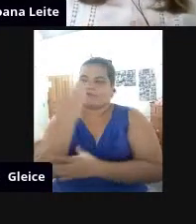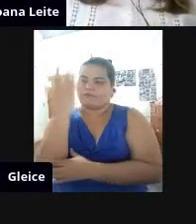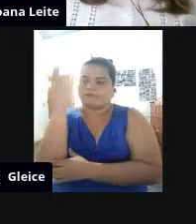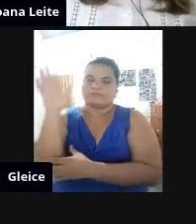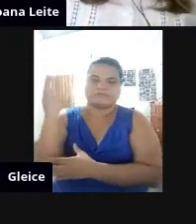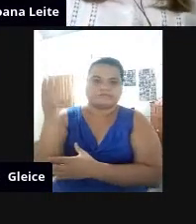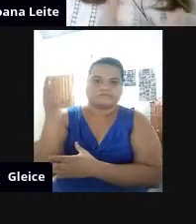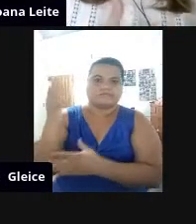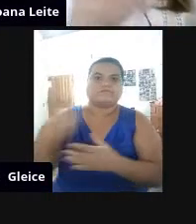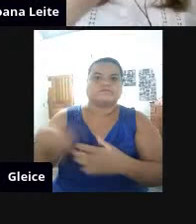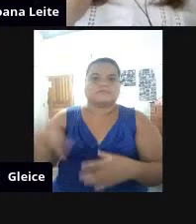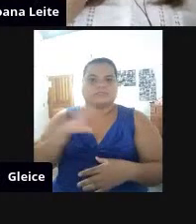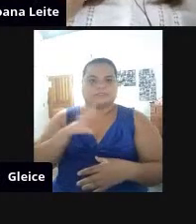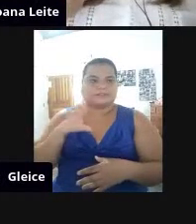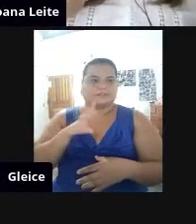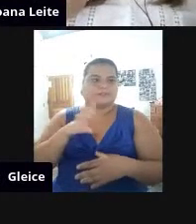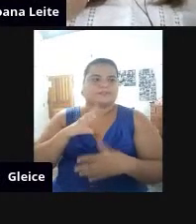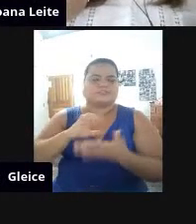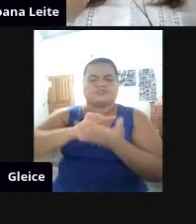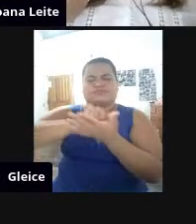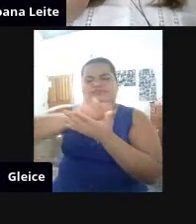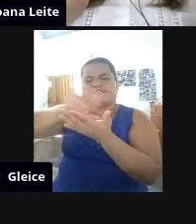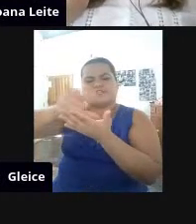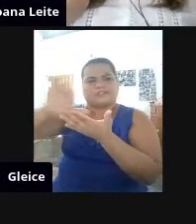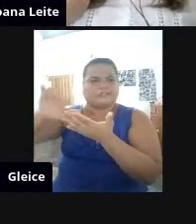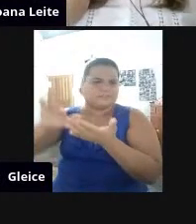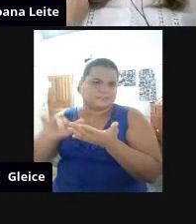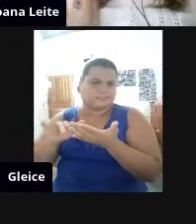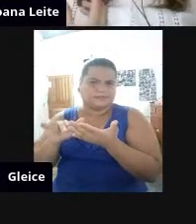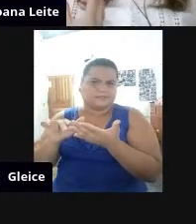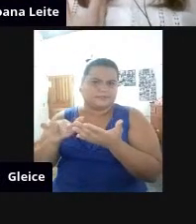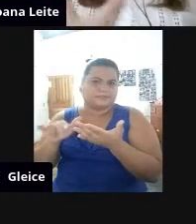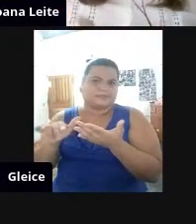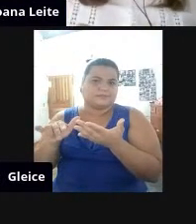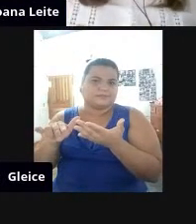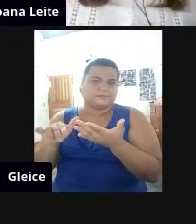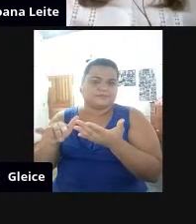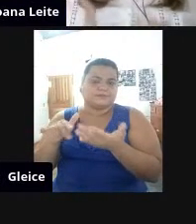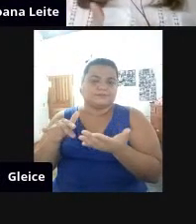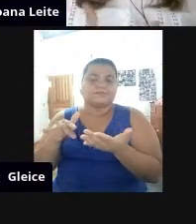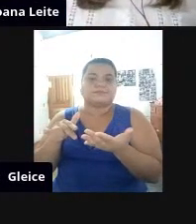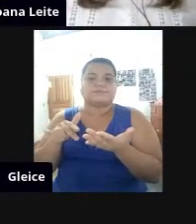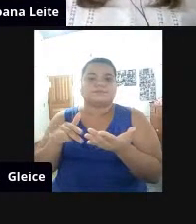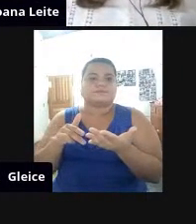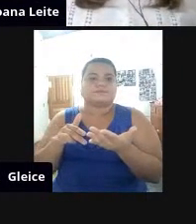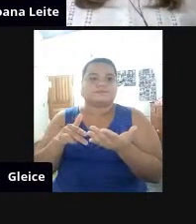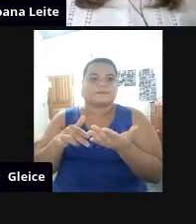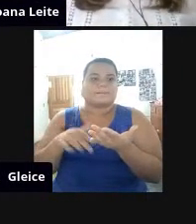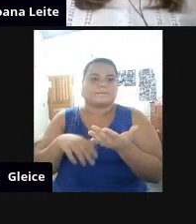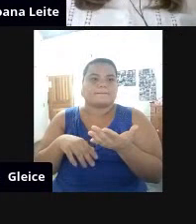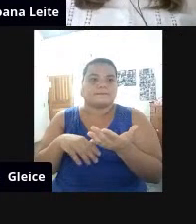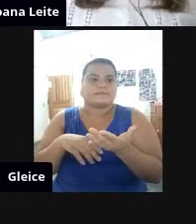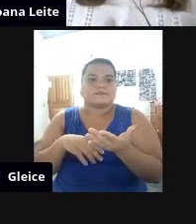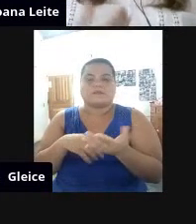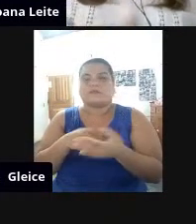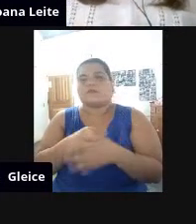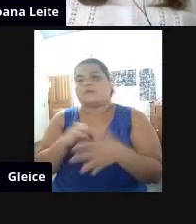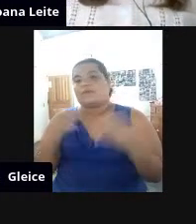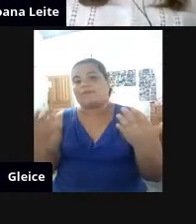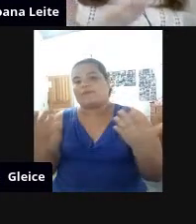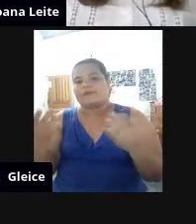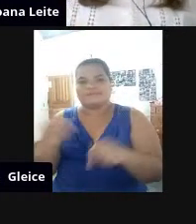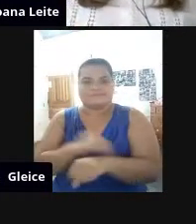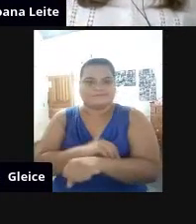fenólicos, salicilatos, que podem ser tóxicos para o nosso organismo. E aí, essas substâncias podem causar reações alérgicas.